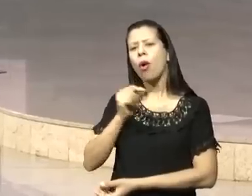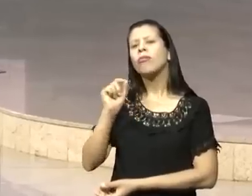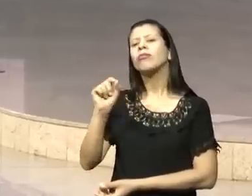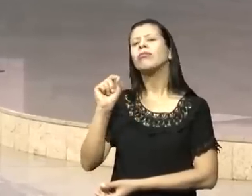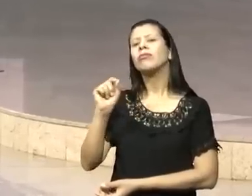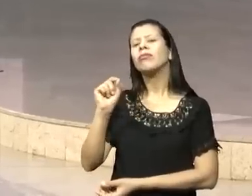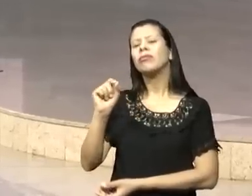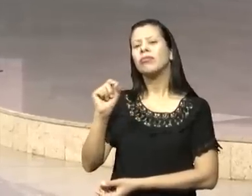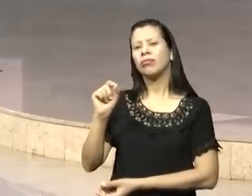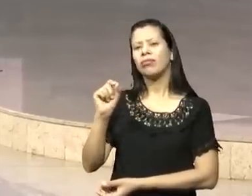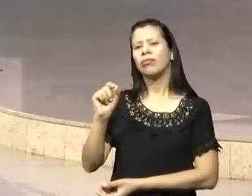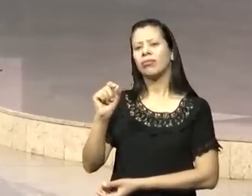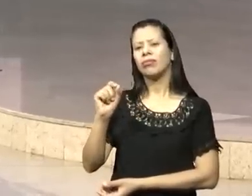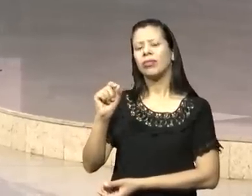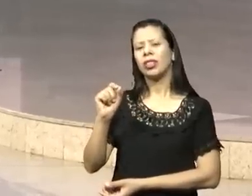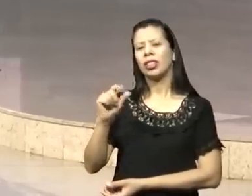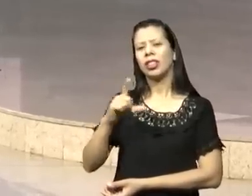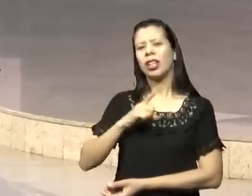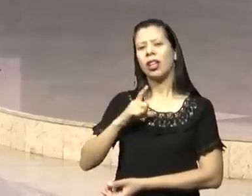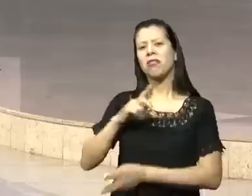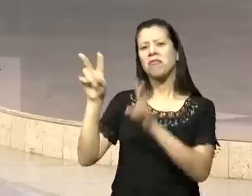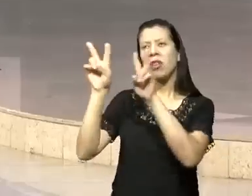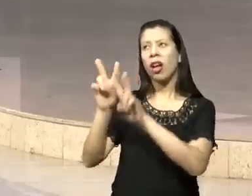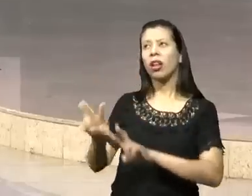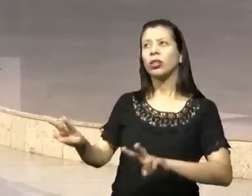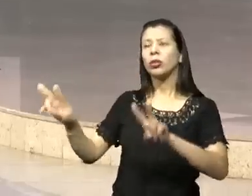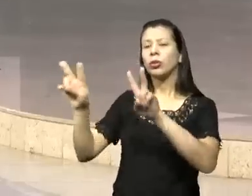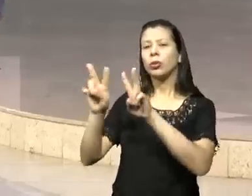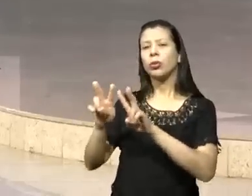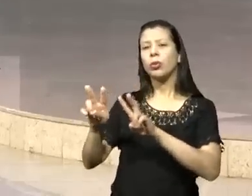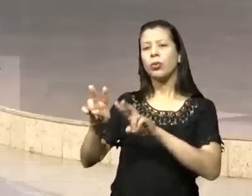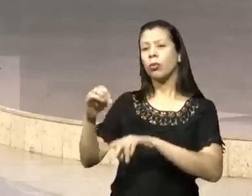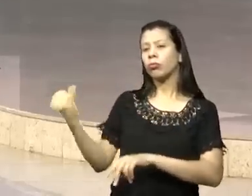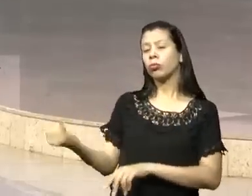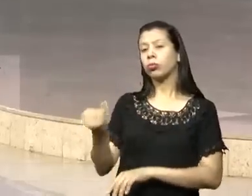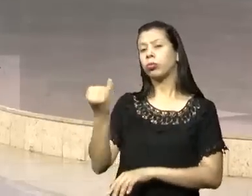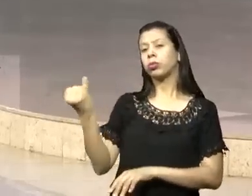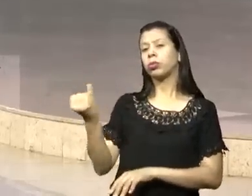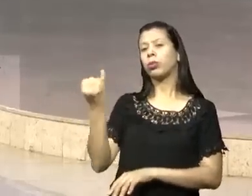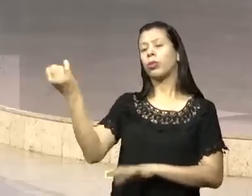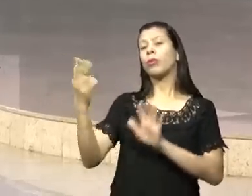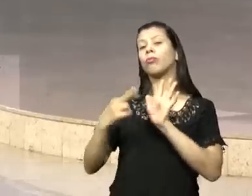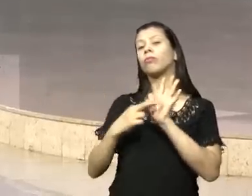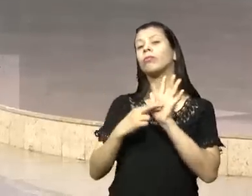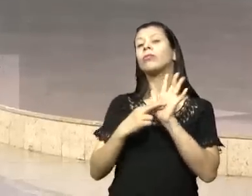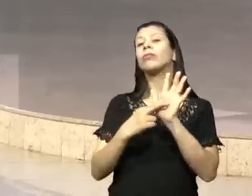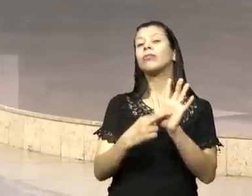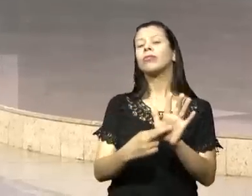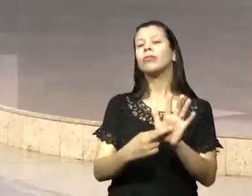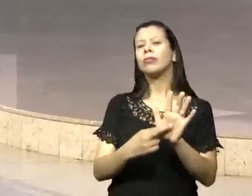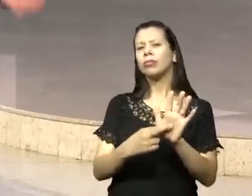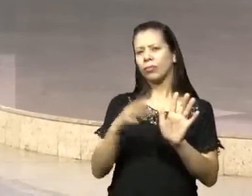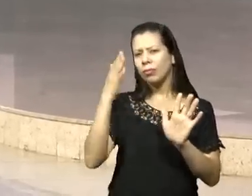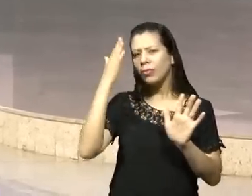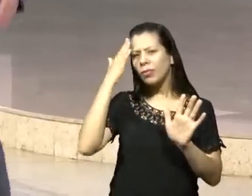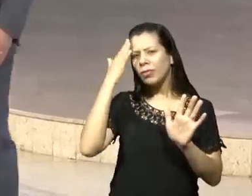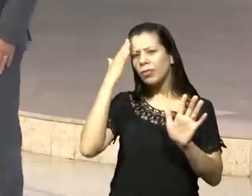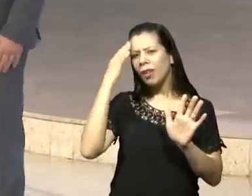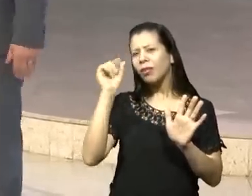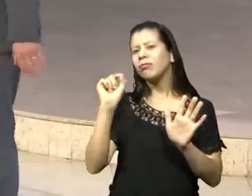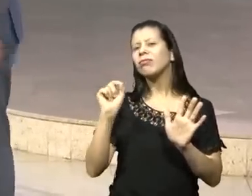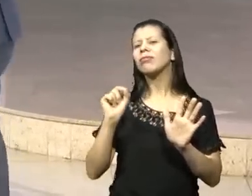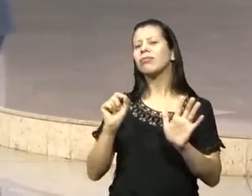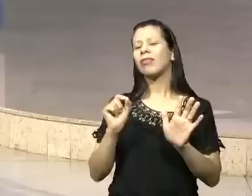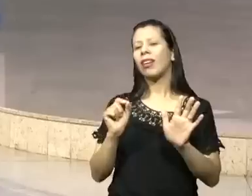visão que o mortal poderia receber e subsistir quem foi ontem na conversa